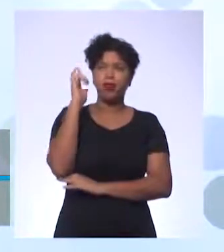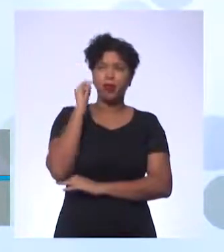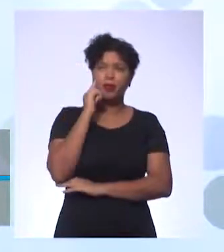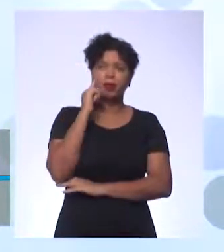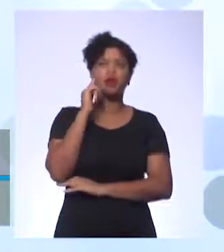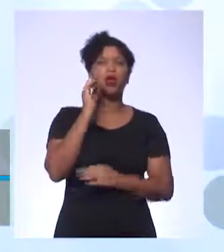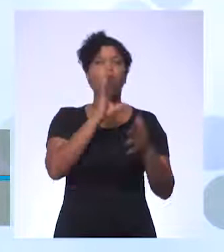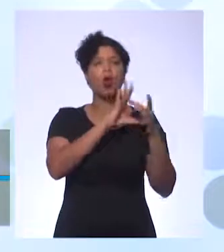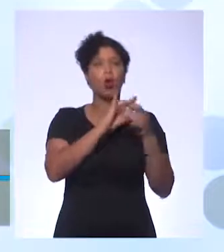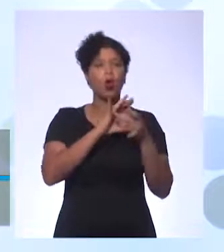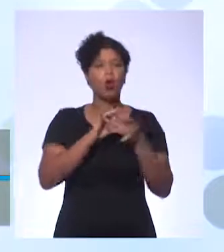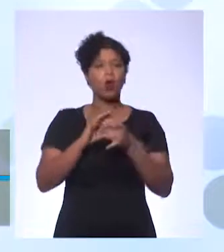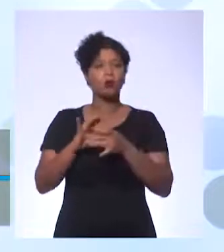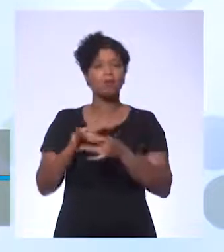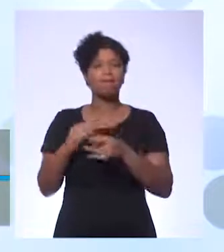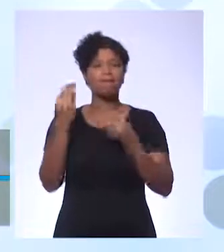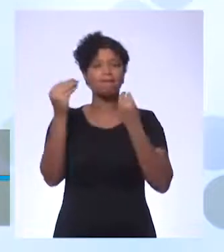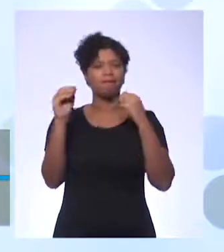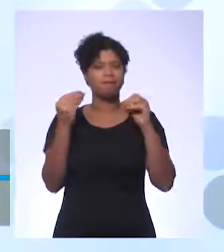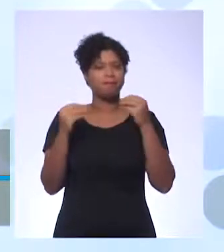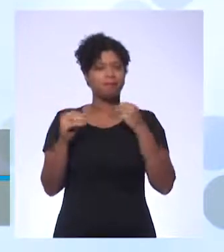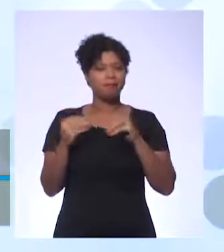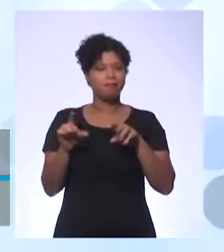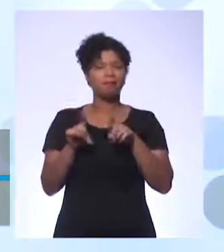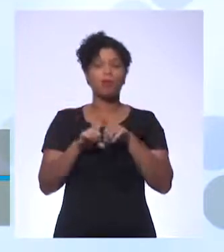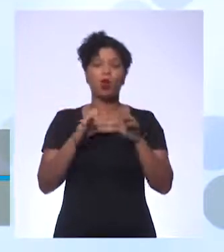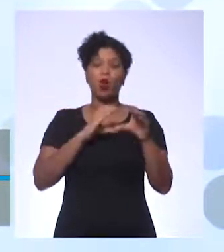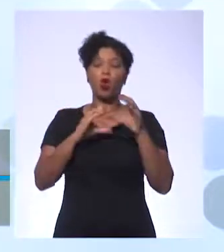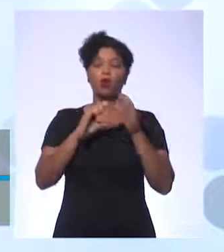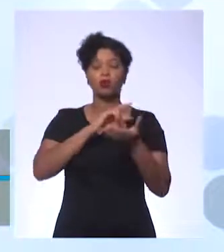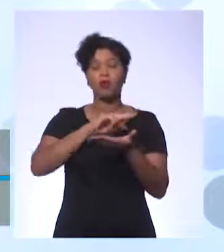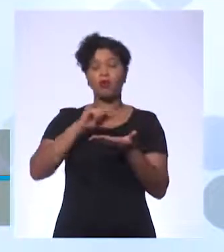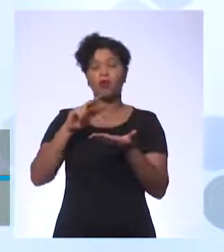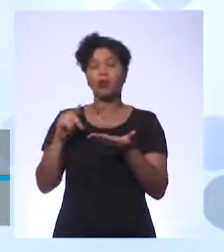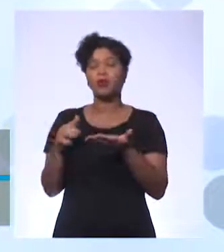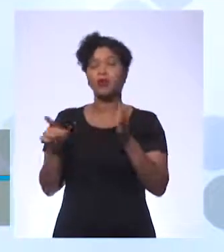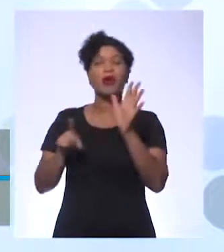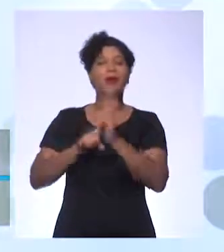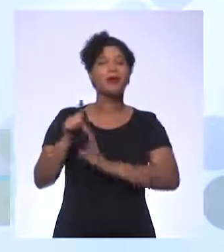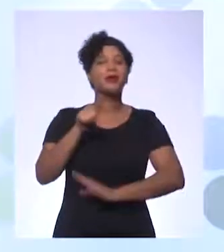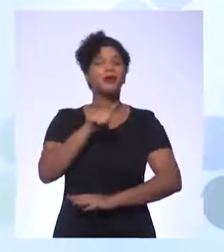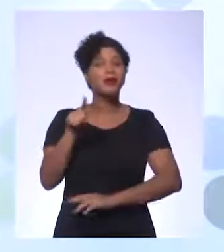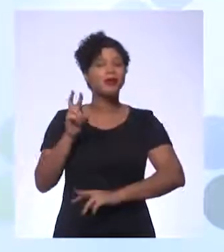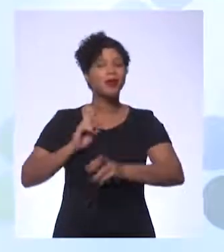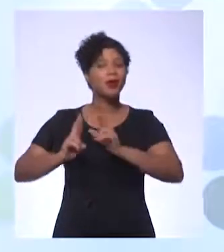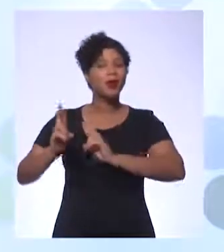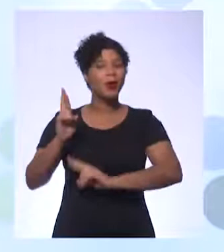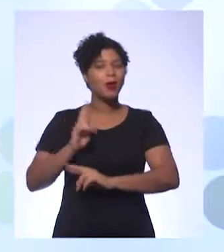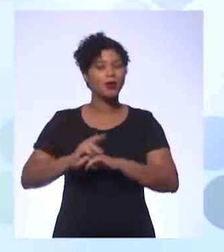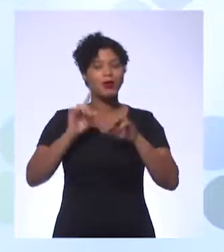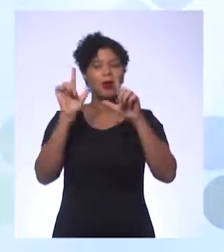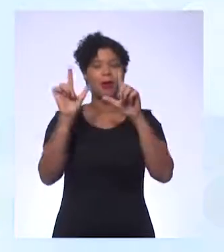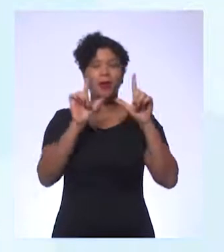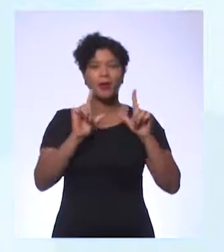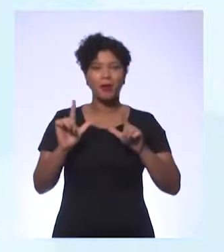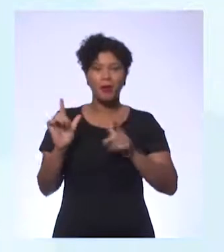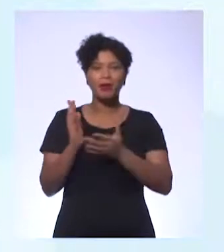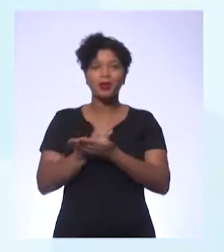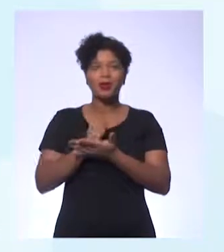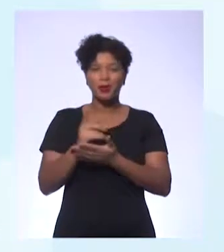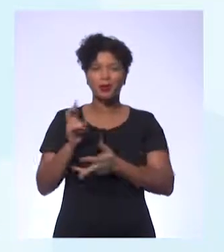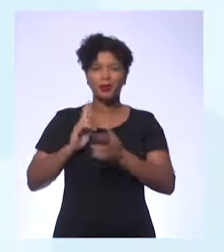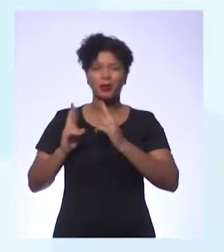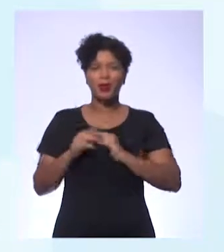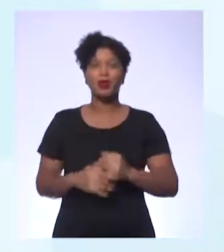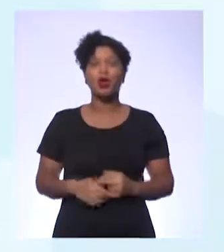contexto de publicação ou meio de comunicação, tem uma pergunta para vocês aí, algumas imagens para vocês analisarem no chat.